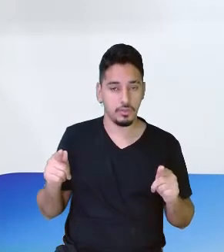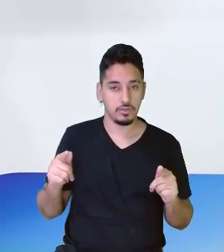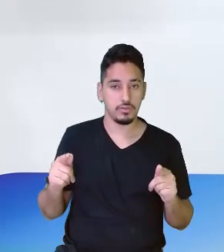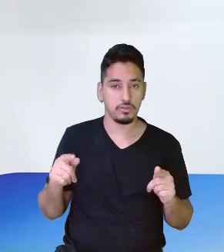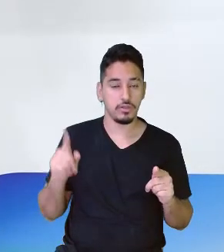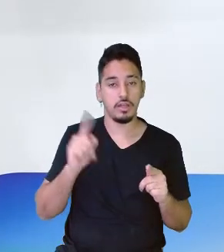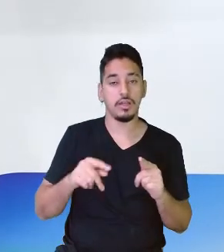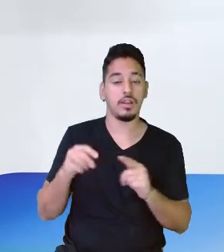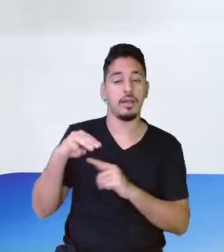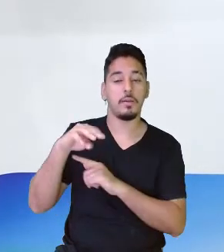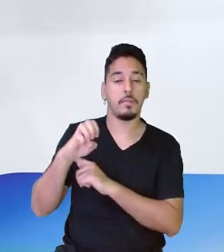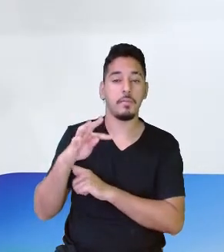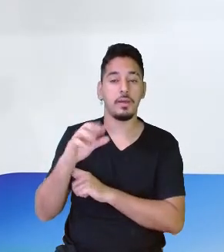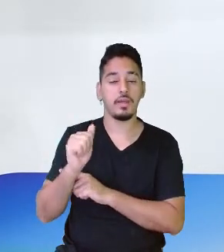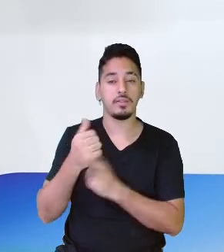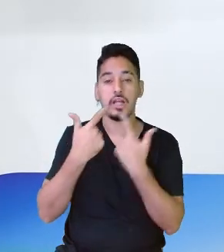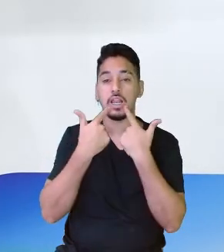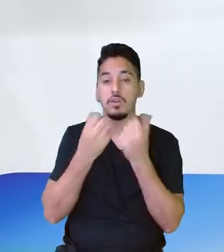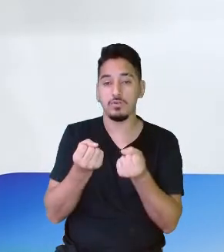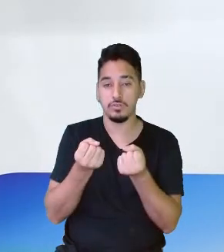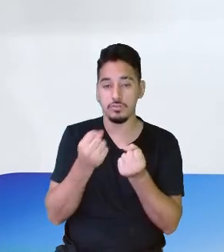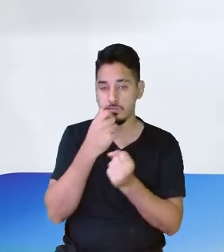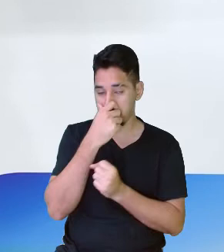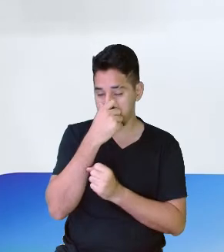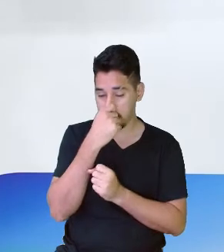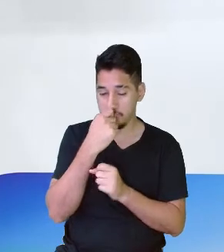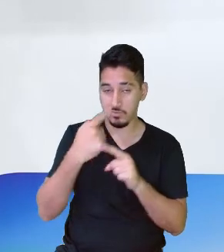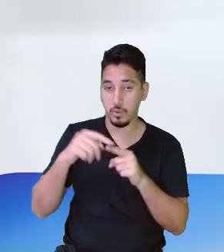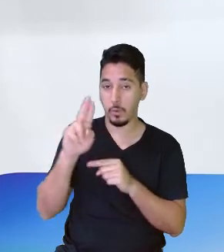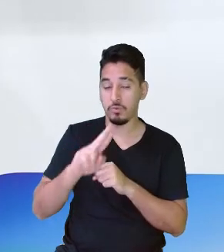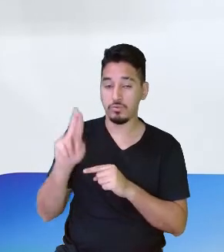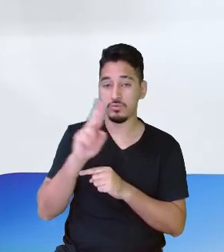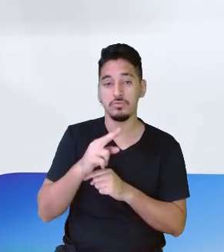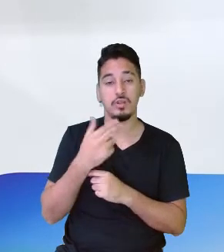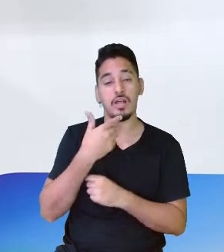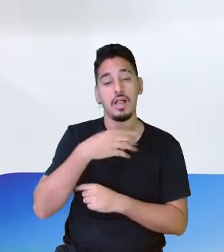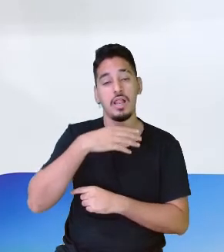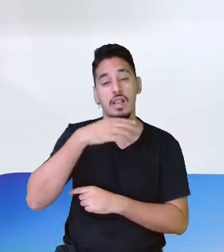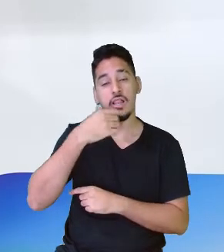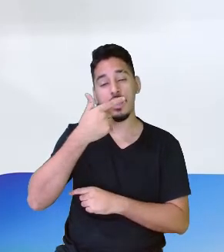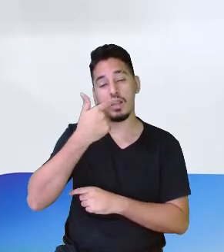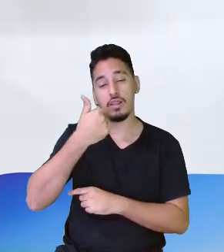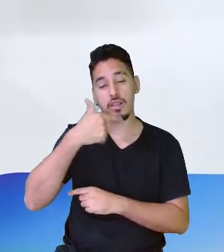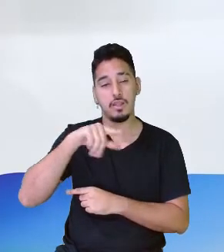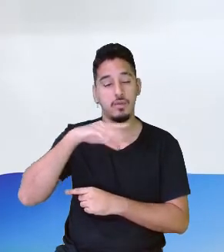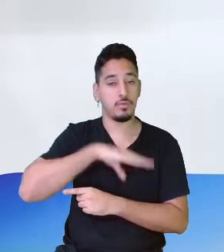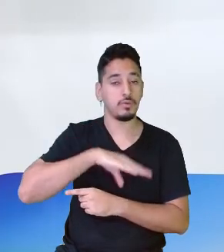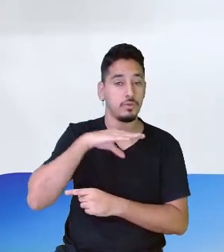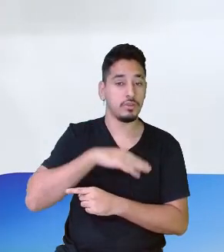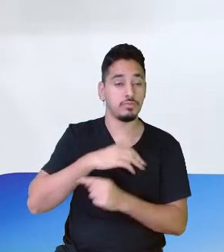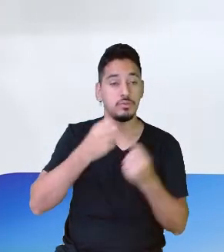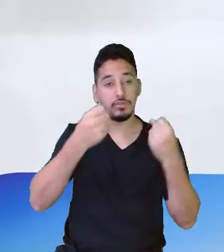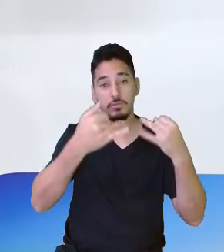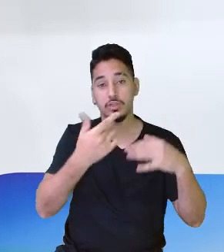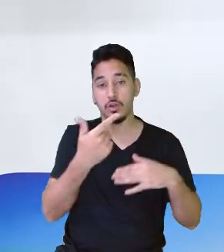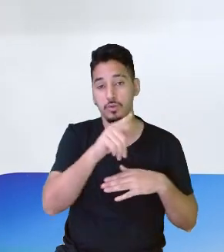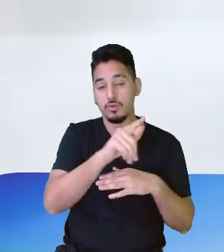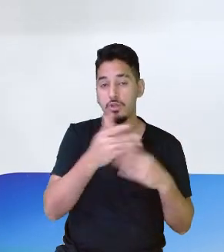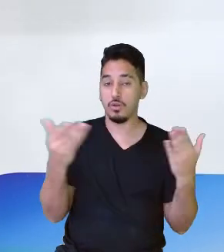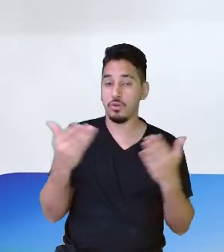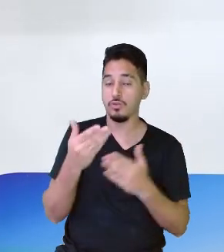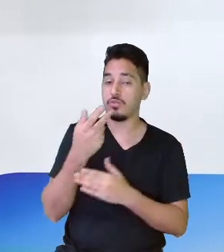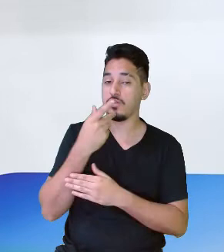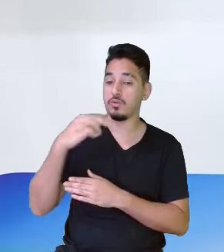é metalinguística. Por quê? Porque eu uso a língua portuguesa para explicar a língua portuguesa. Aqui eu estou fazendo um